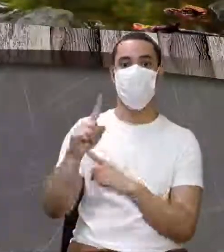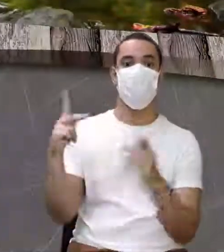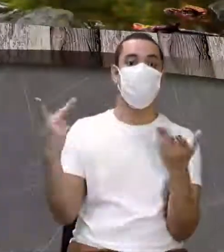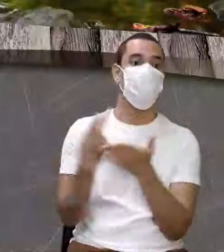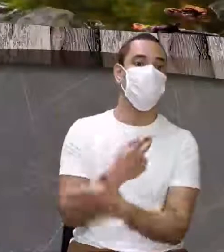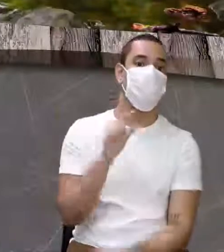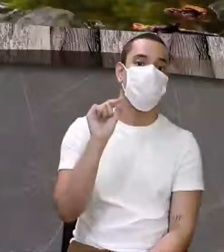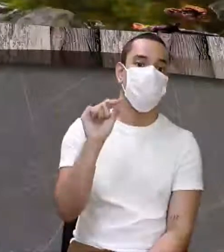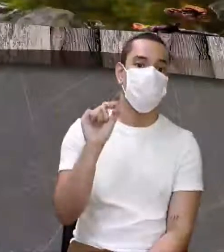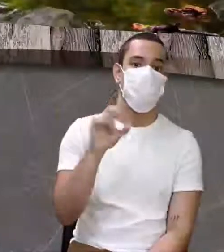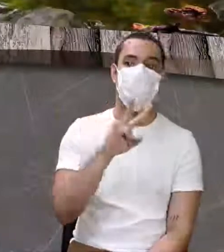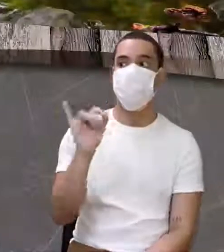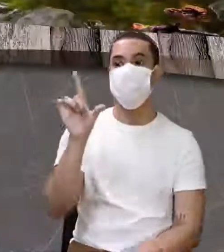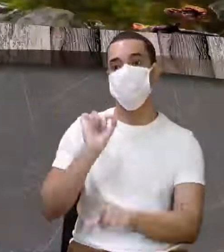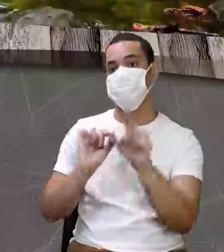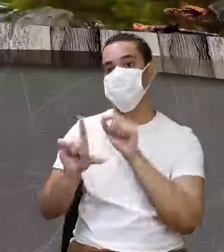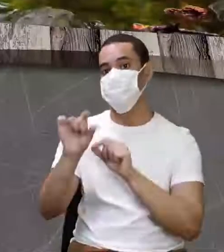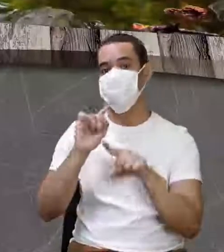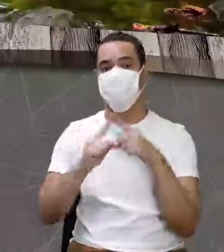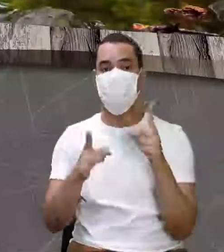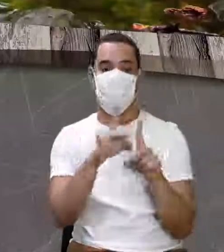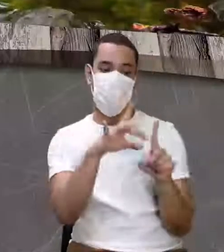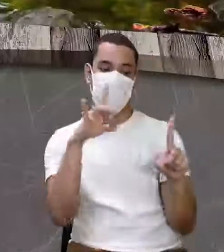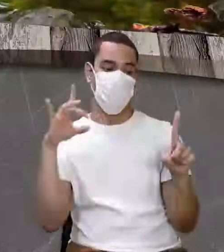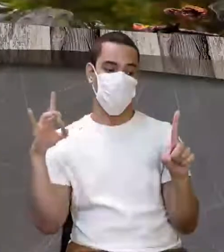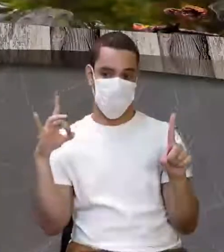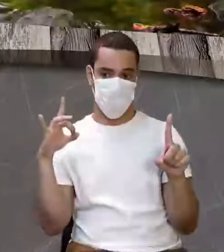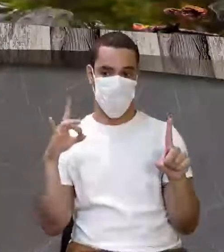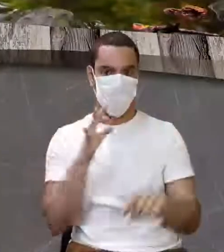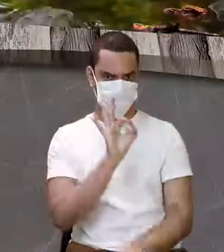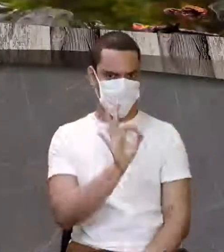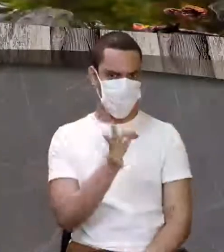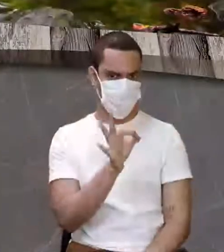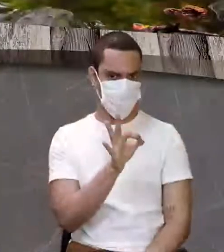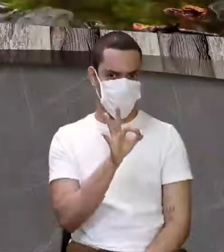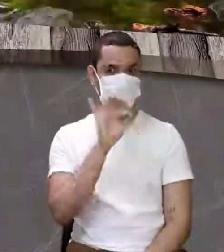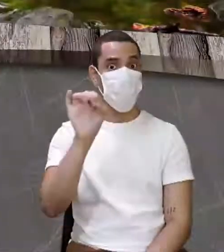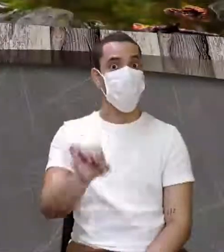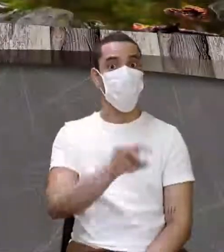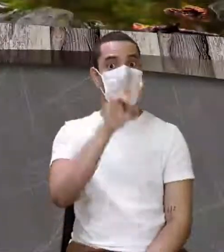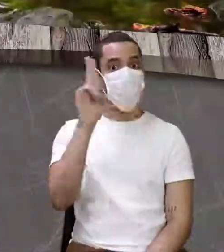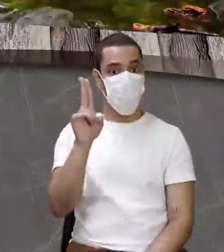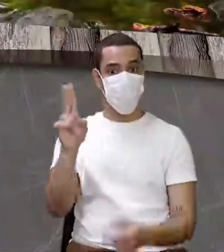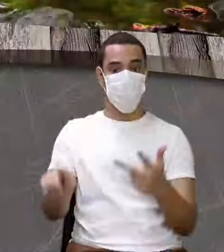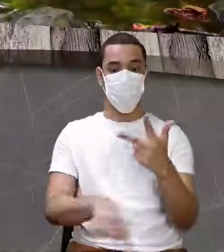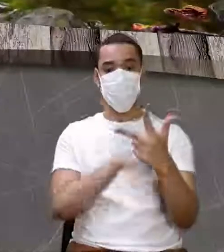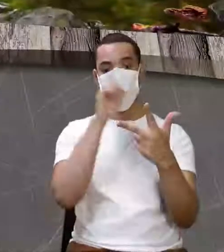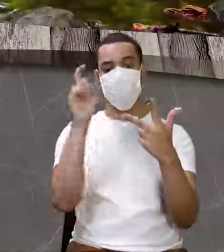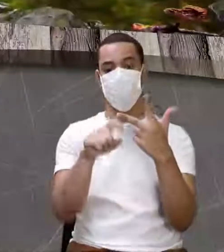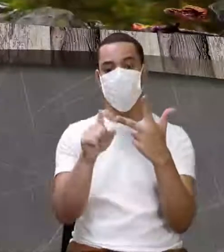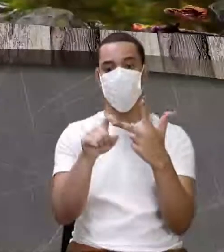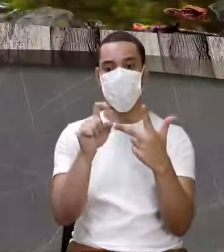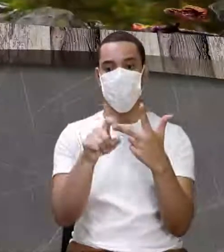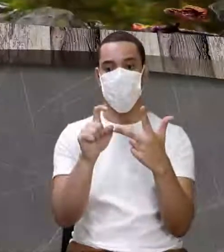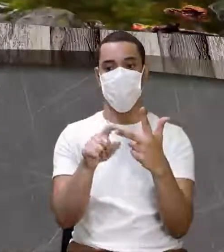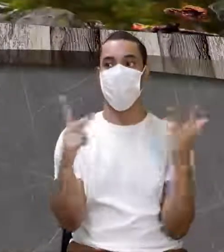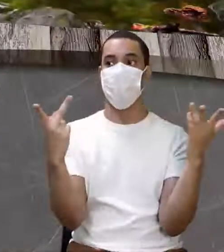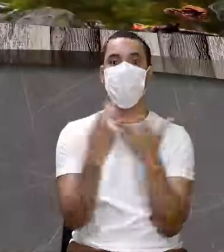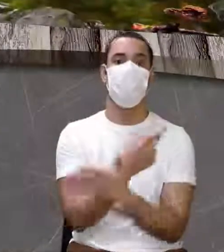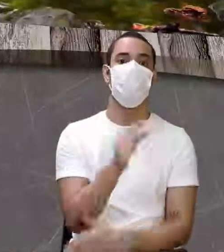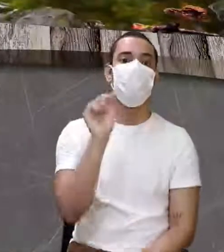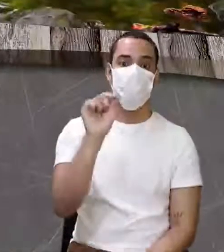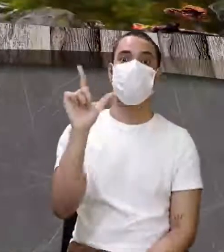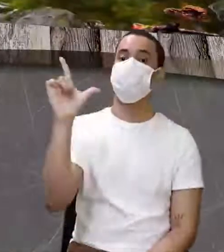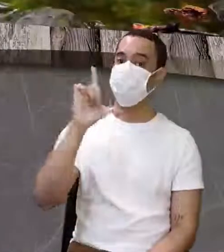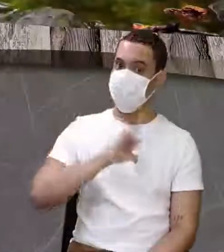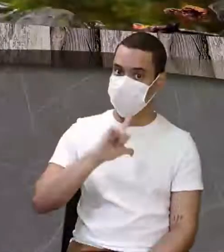ele, ele vai ser selecionado, vai ser excluído. Tá bom? Ou pode acontecer de ter